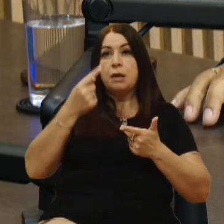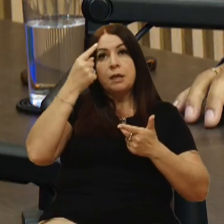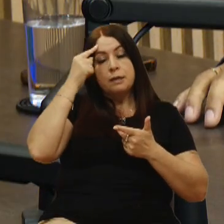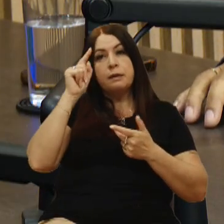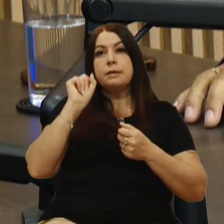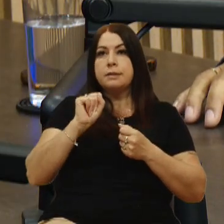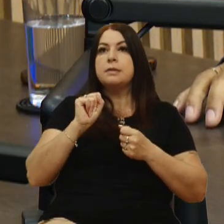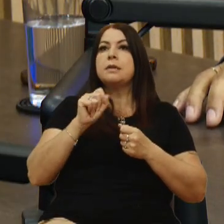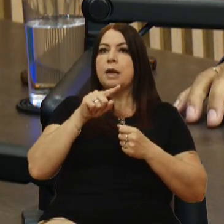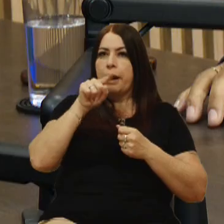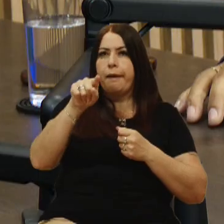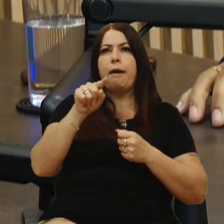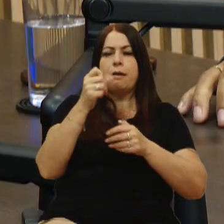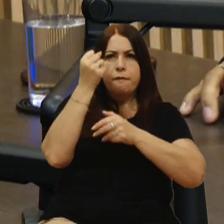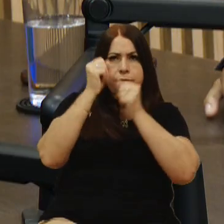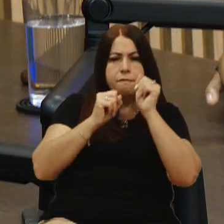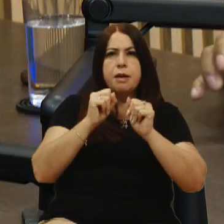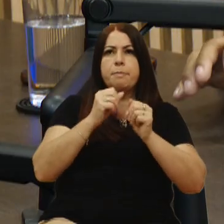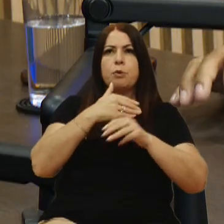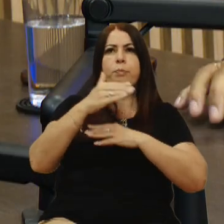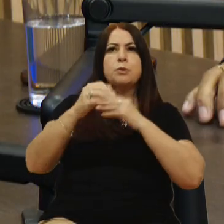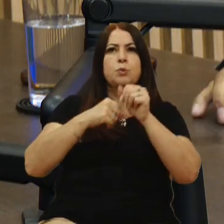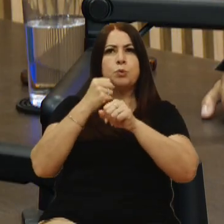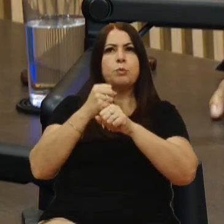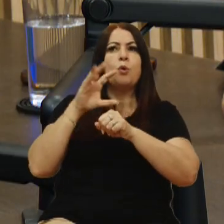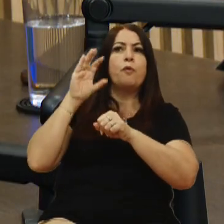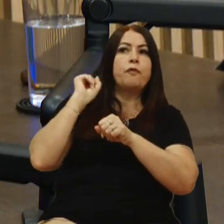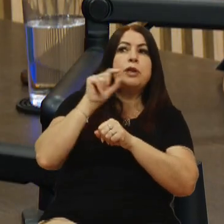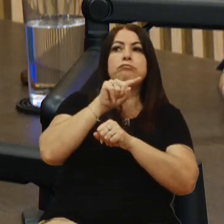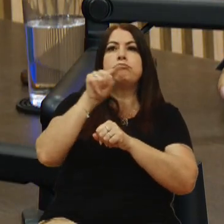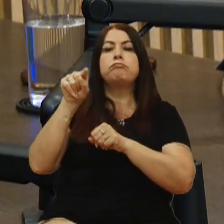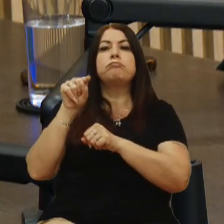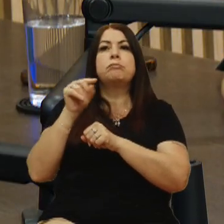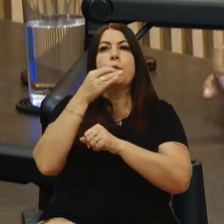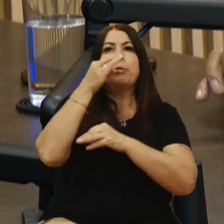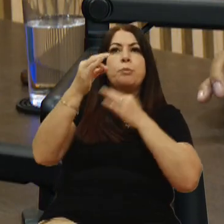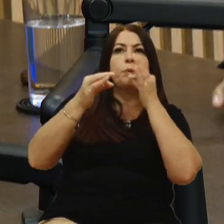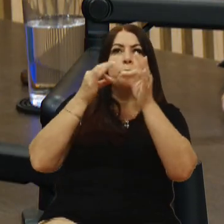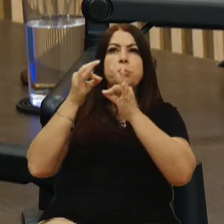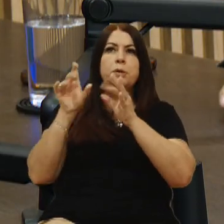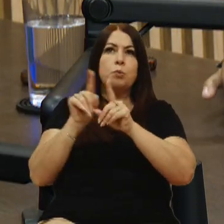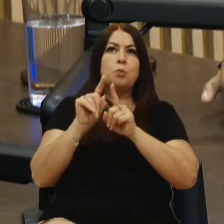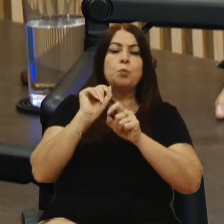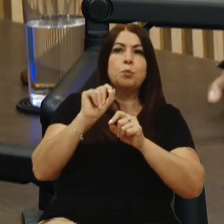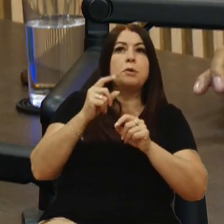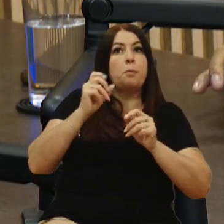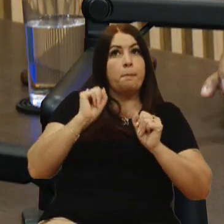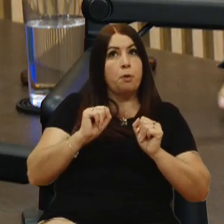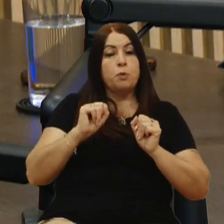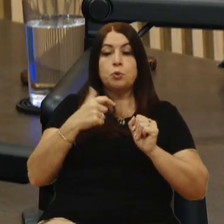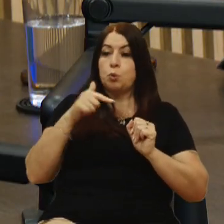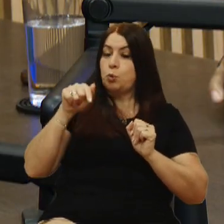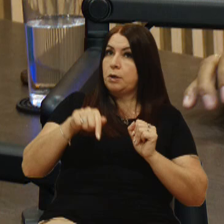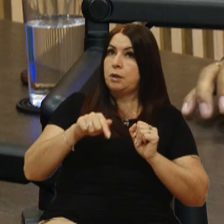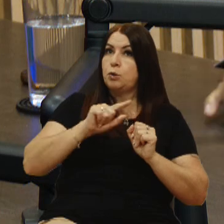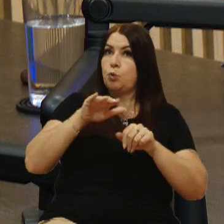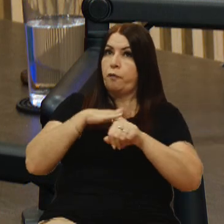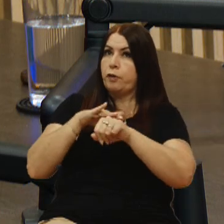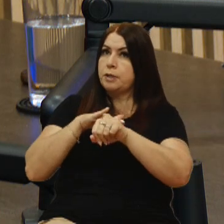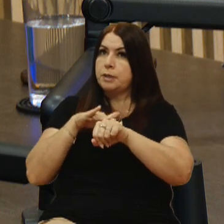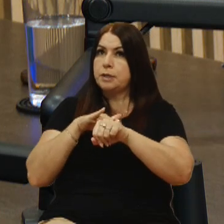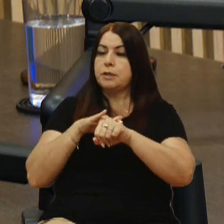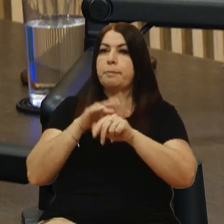estar no chão de fábrica, a partir do ano que vem, aí ouvindo os trabalhadores, enfim, quando eu posso, que eu não estou aqui, eu estou conversando com o